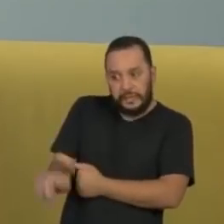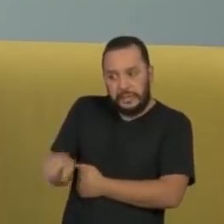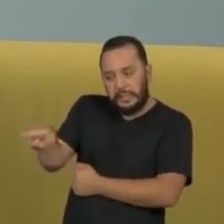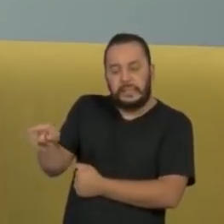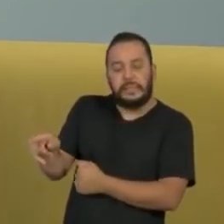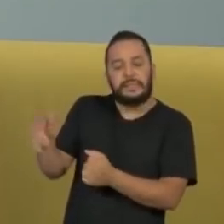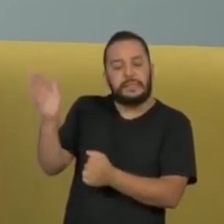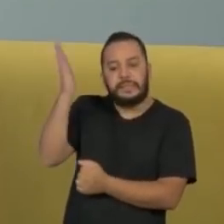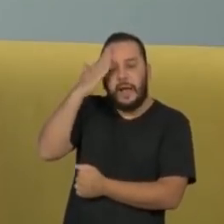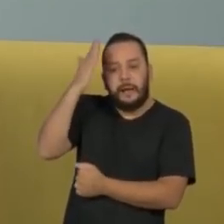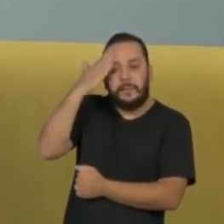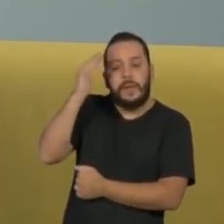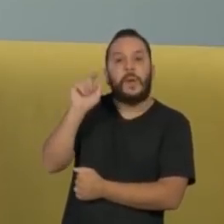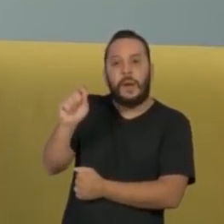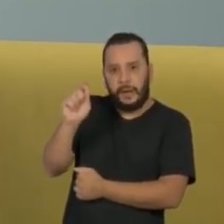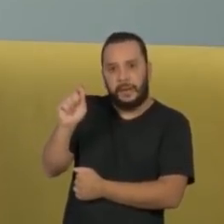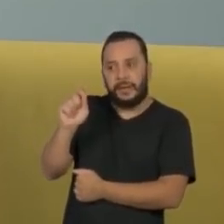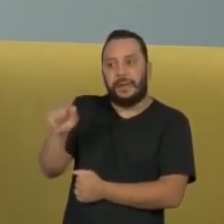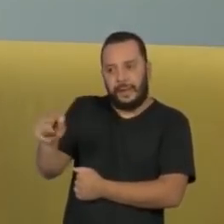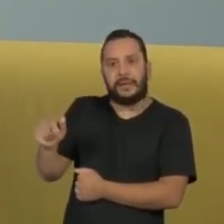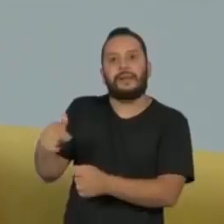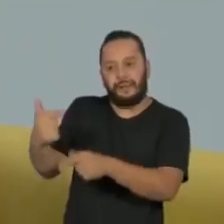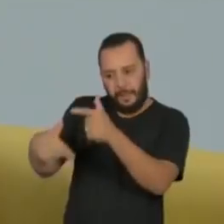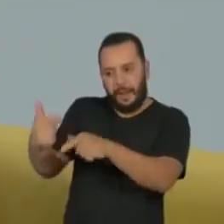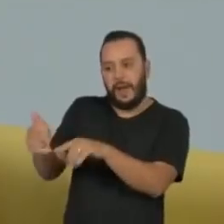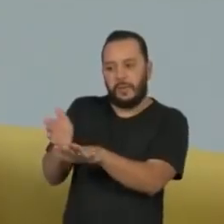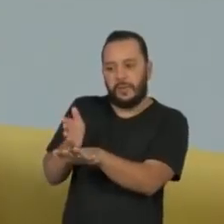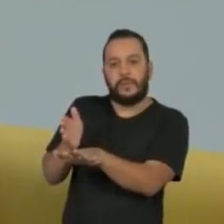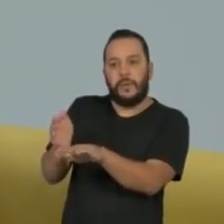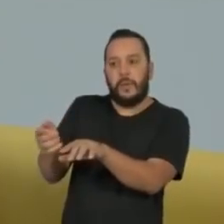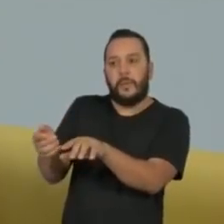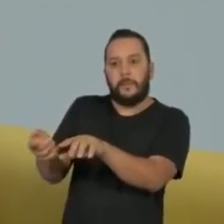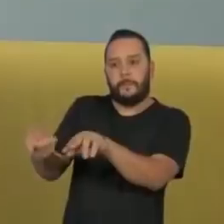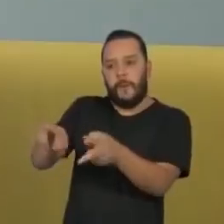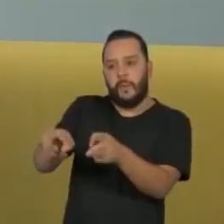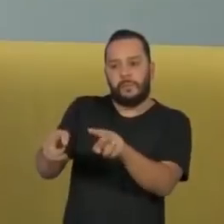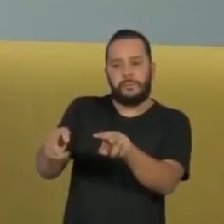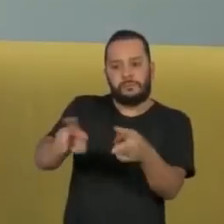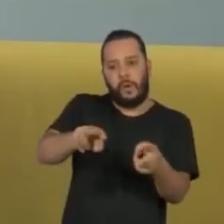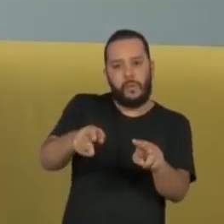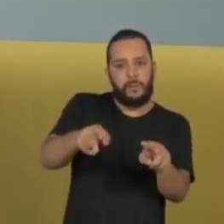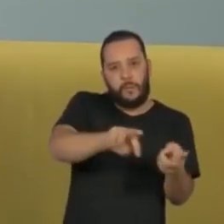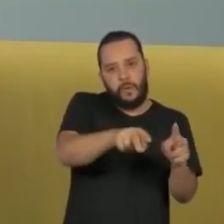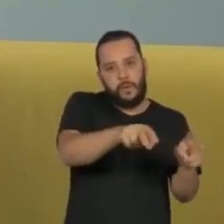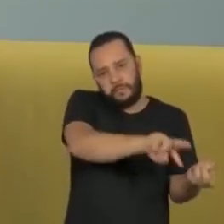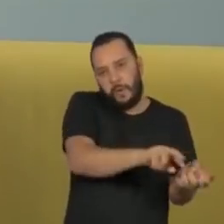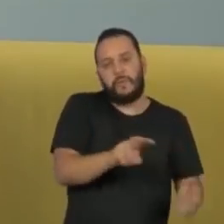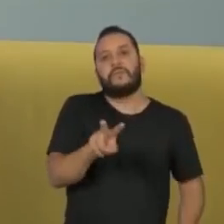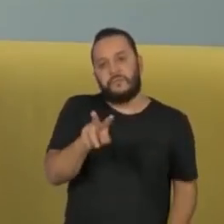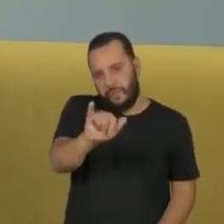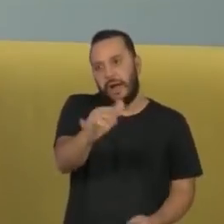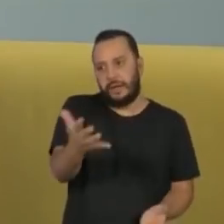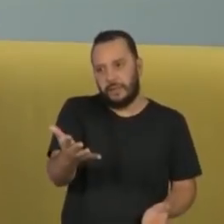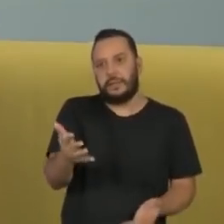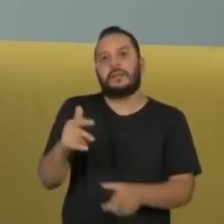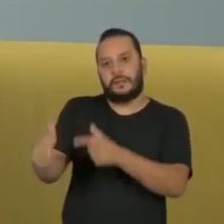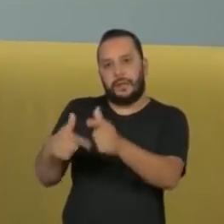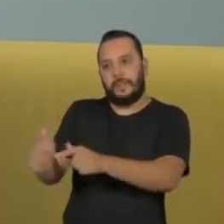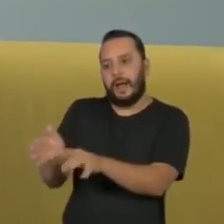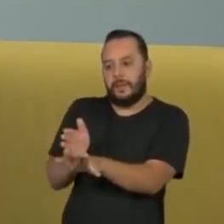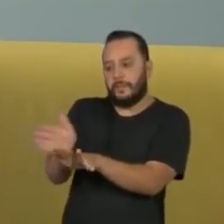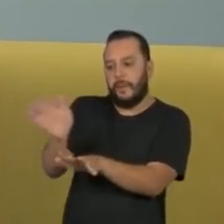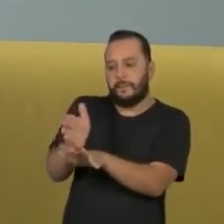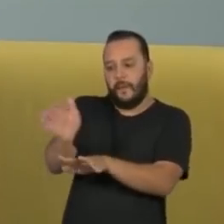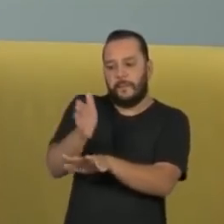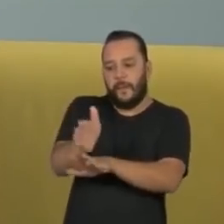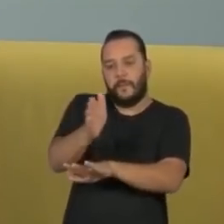nenhuma, ele vai passar por várias transições. Até porque a vida laborativa vai ser ampliada, né? Então, antigamente, as